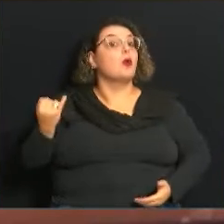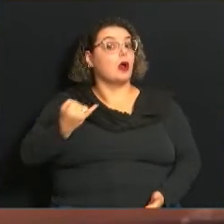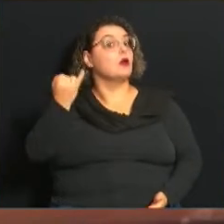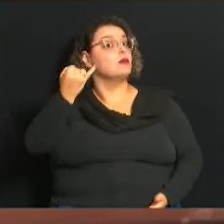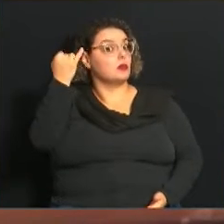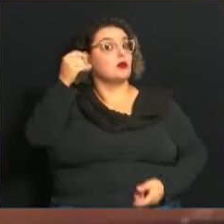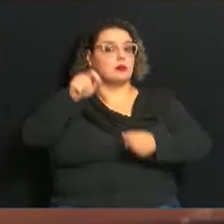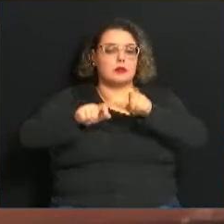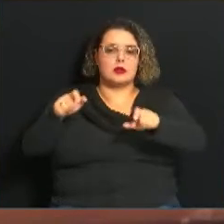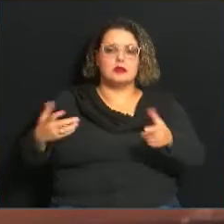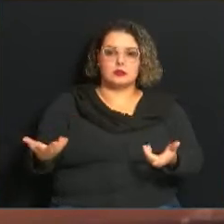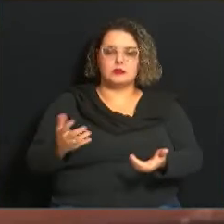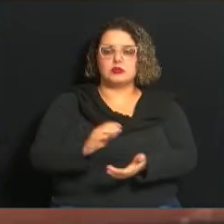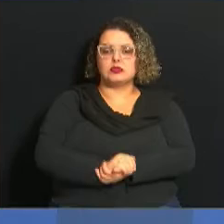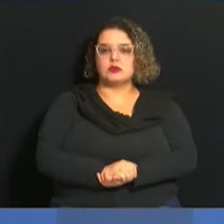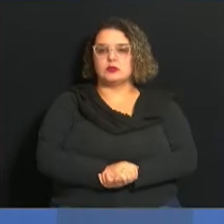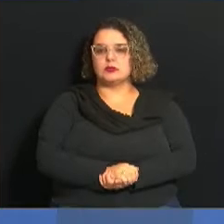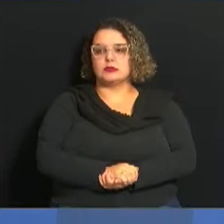essas pessoas.